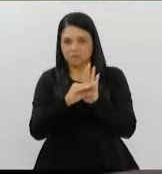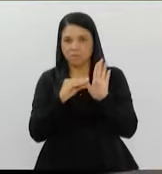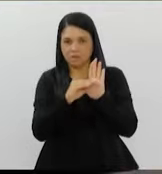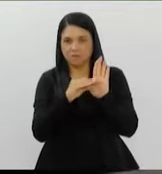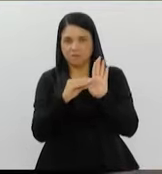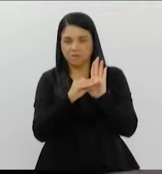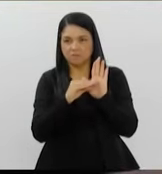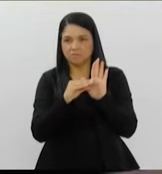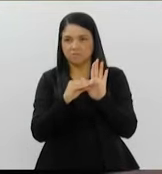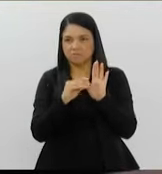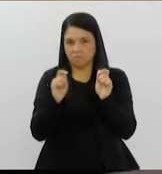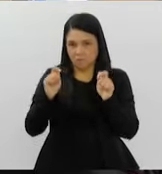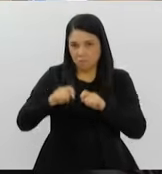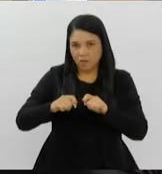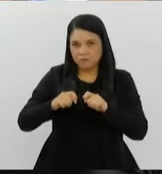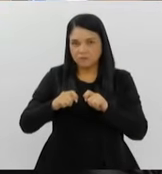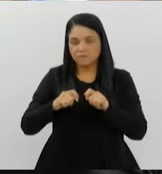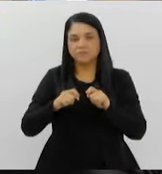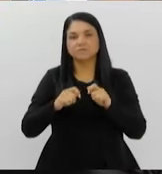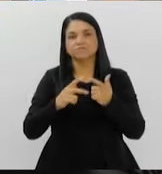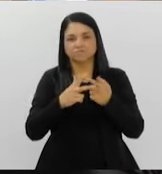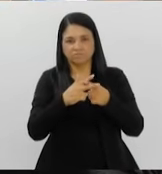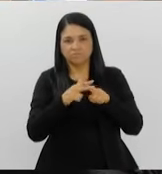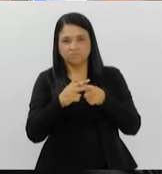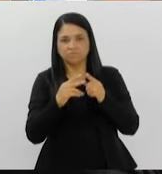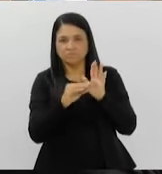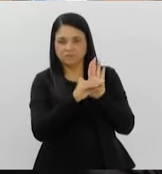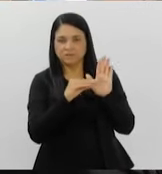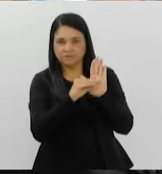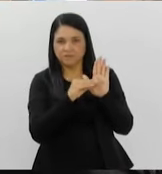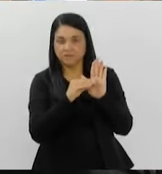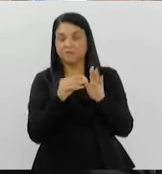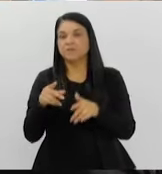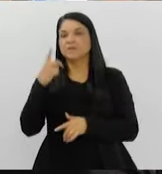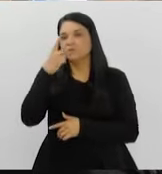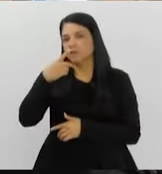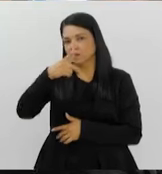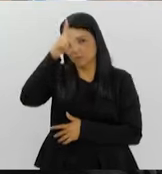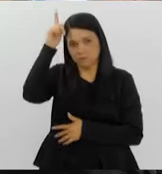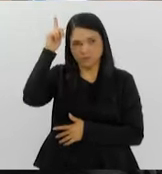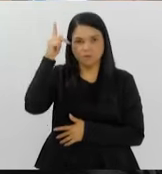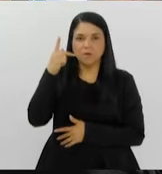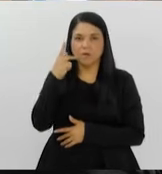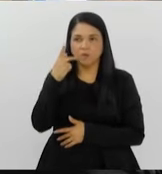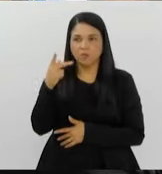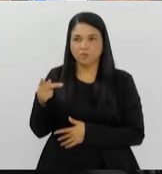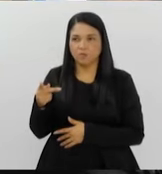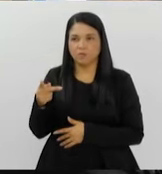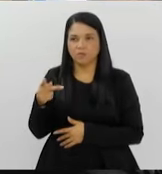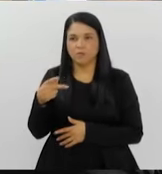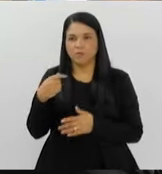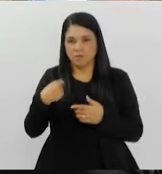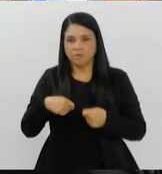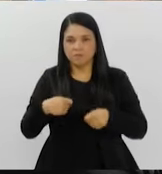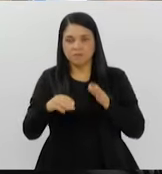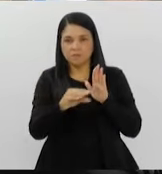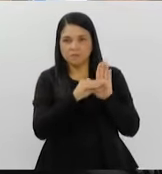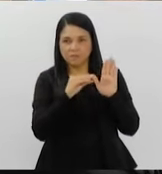Então corrigir na emenda. Se na própria emenda, acho que é possível corrigir. Deputado Luiz Paulo, é possível? Não precisa de emenda, né?